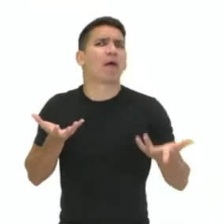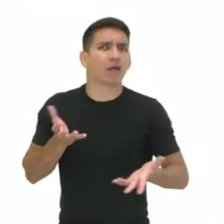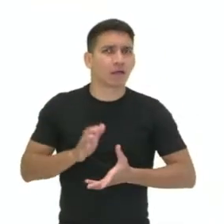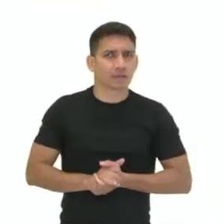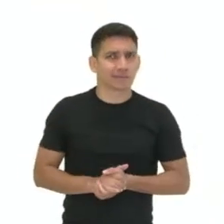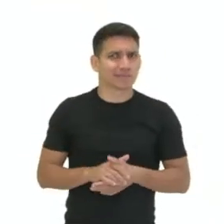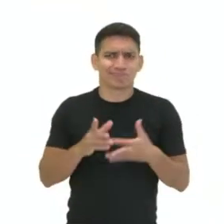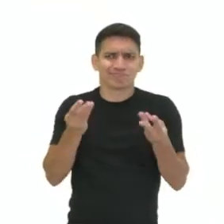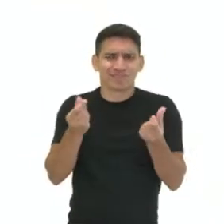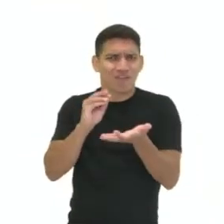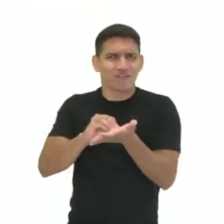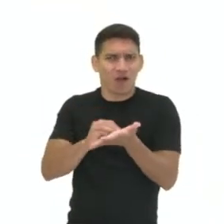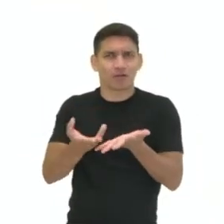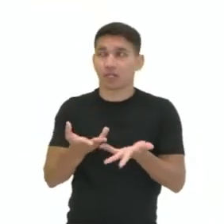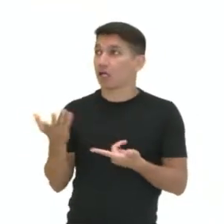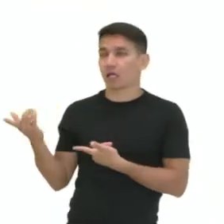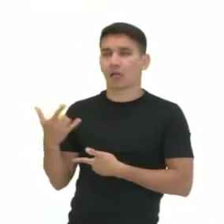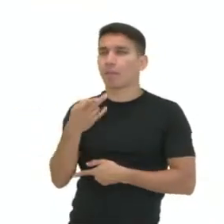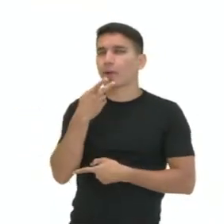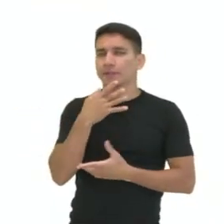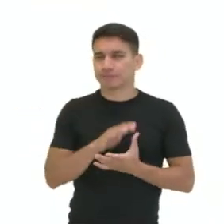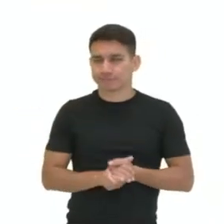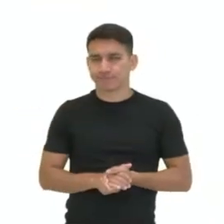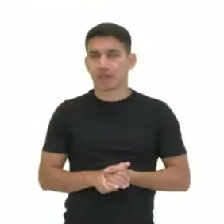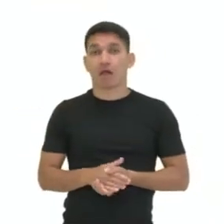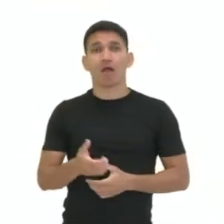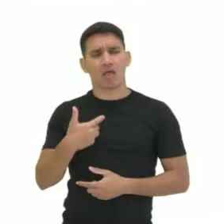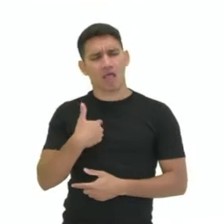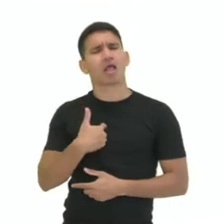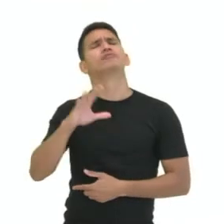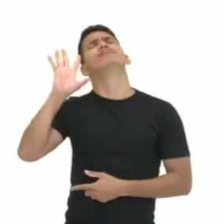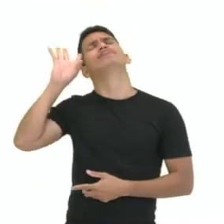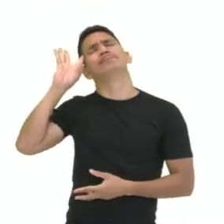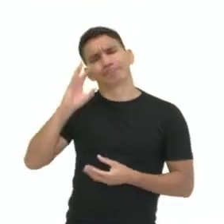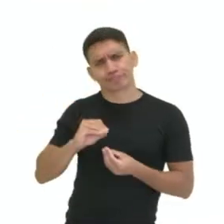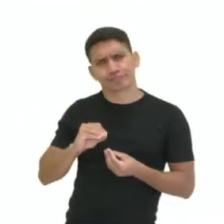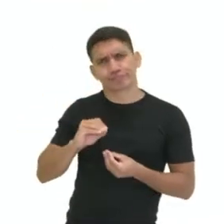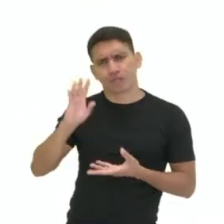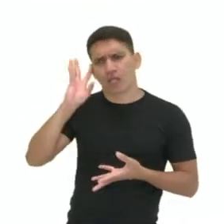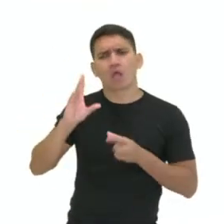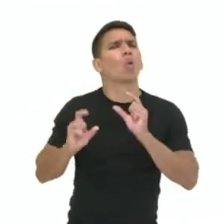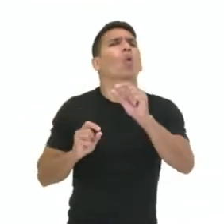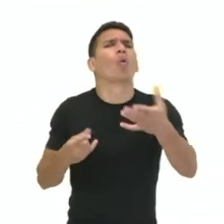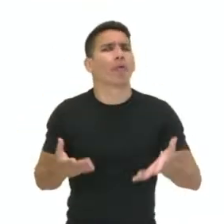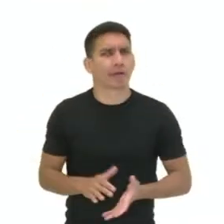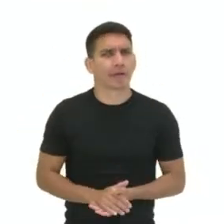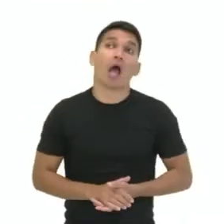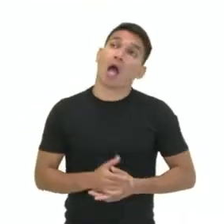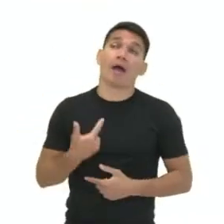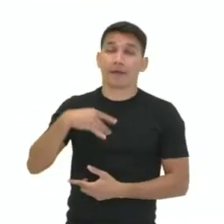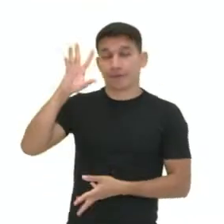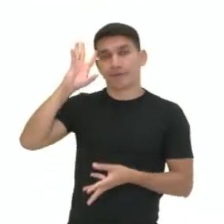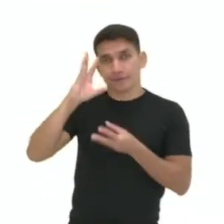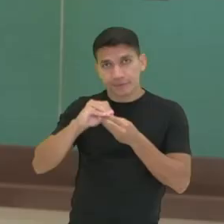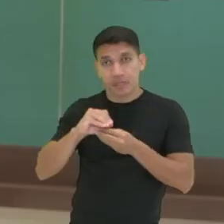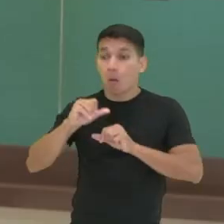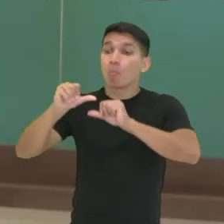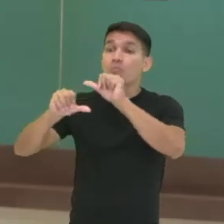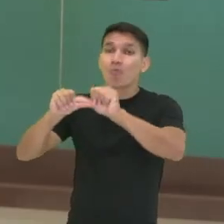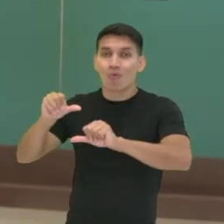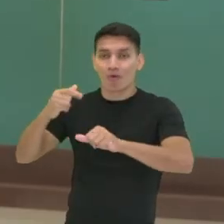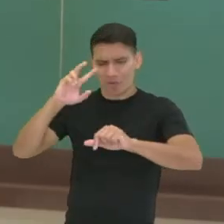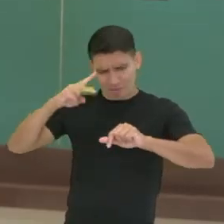coisa aqui, eu reconheço. O que você reconhece, professor? Opa, reconheço que mudei bastante. Então, eu preciso